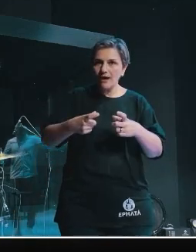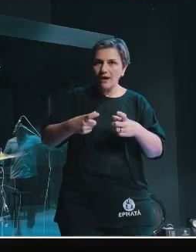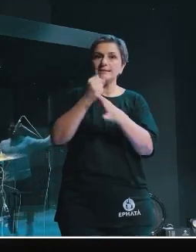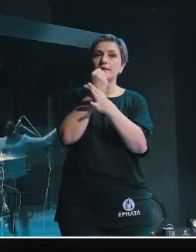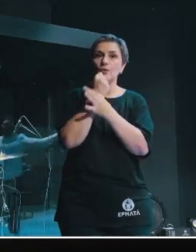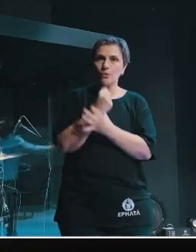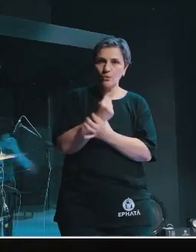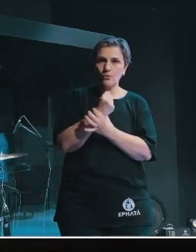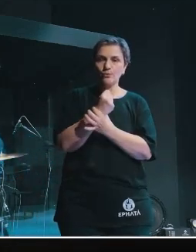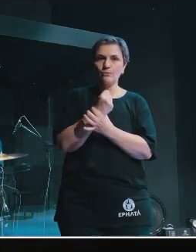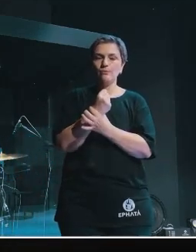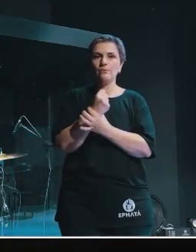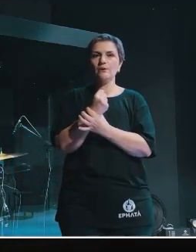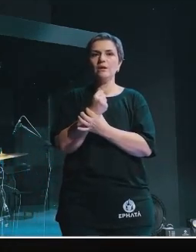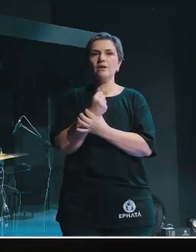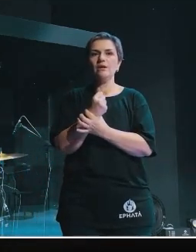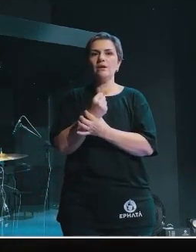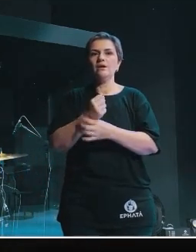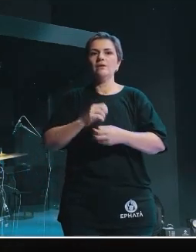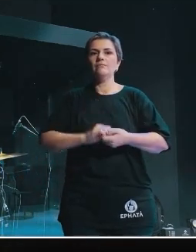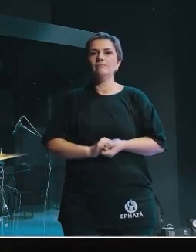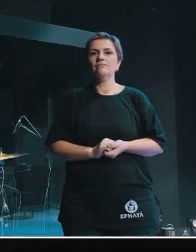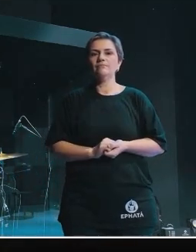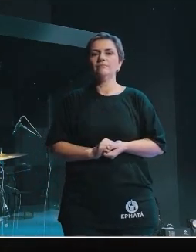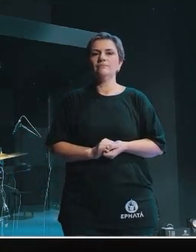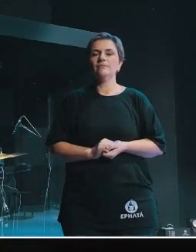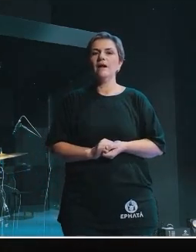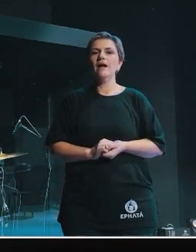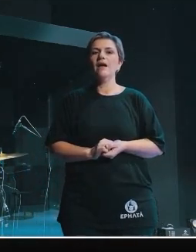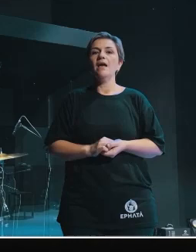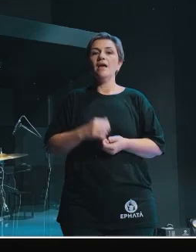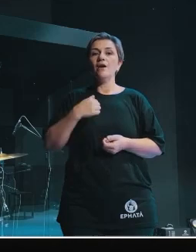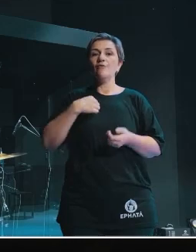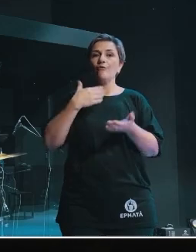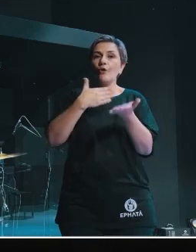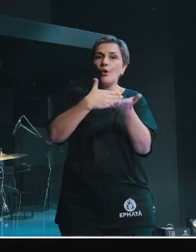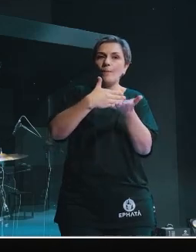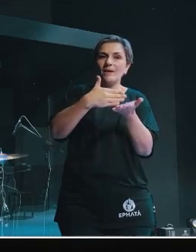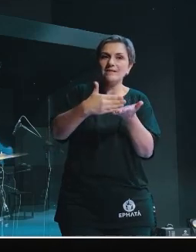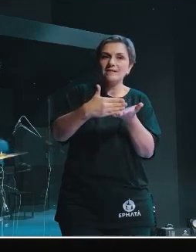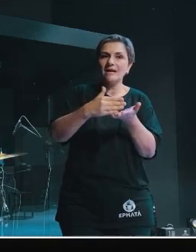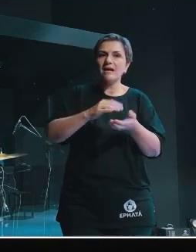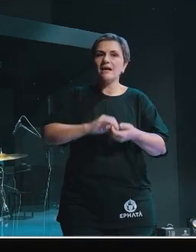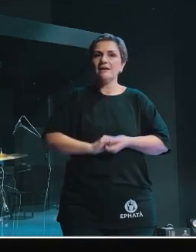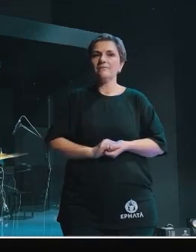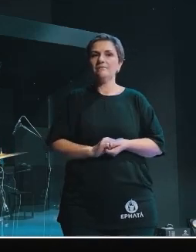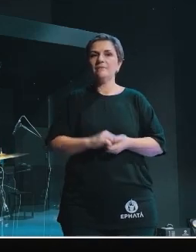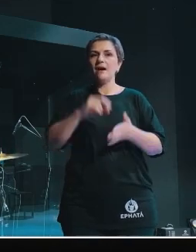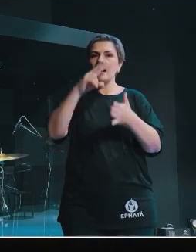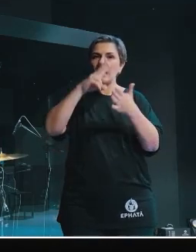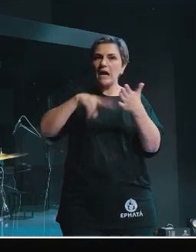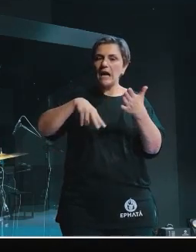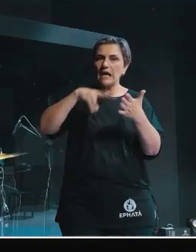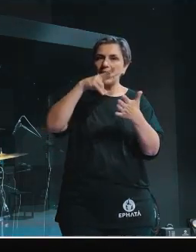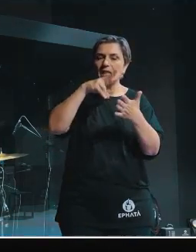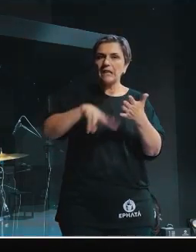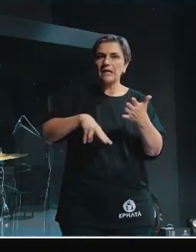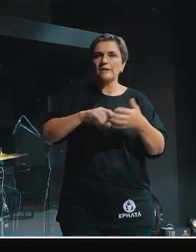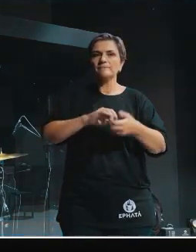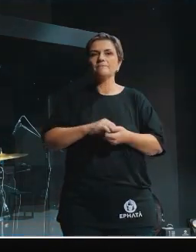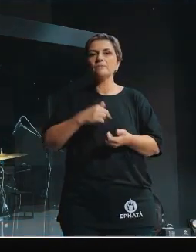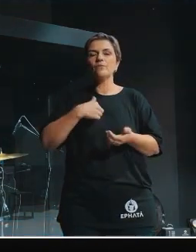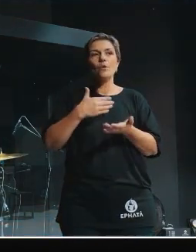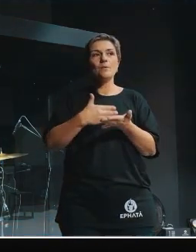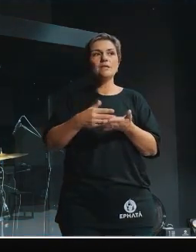À medida que eu for lendo, você vai reagindo. À medida que a palavra for sendo liberada, meu irmão, você vai pegando essa palavra, porque aqui está a tua